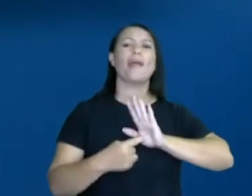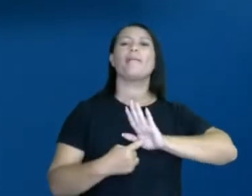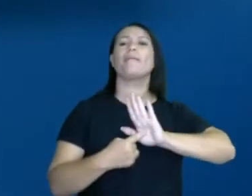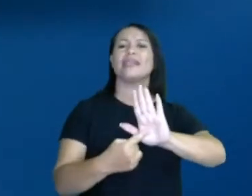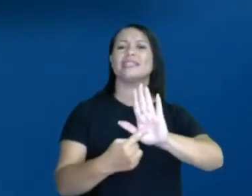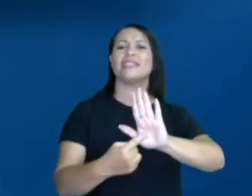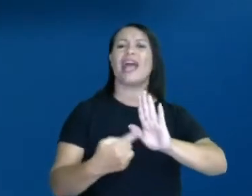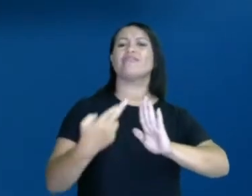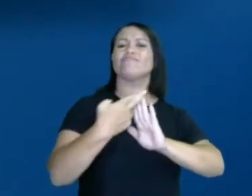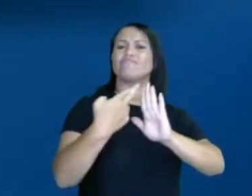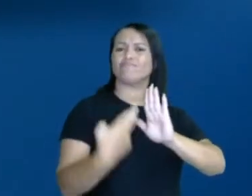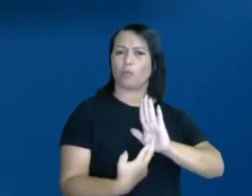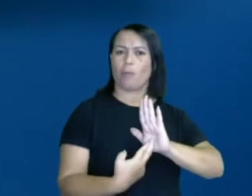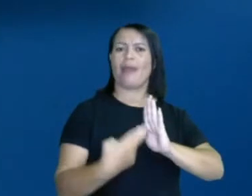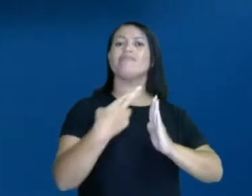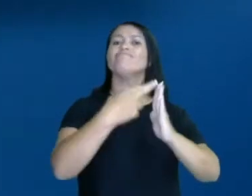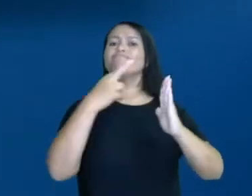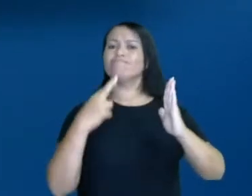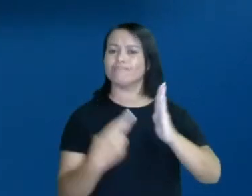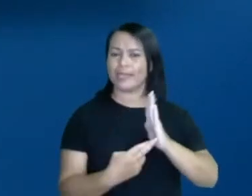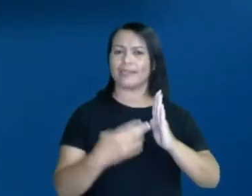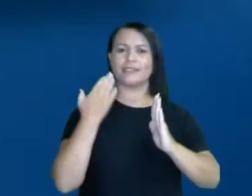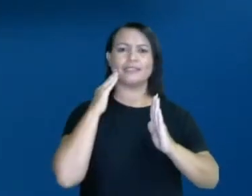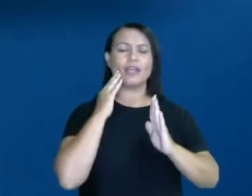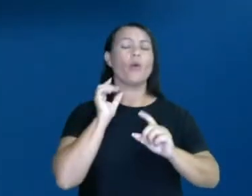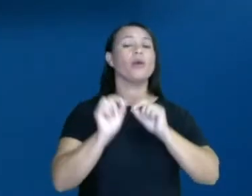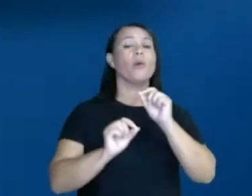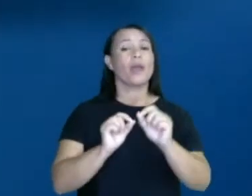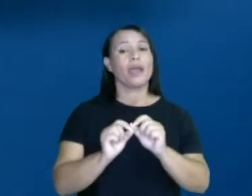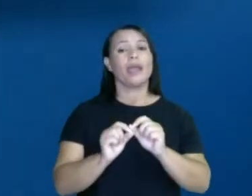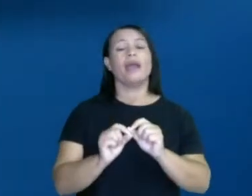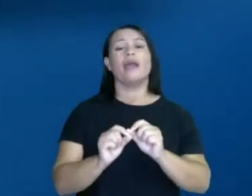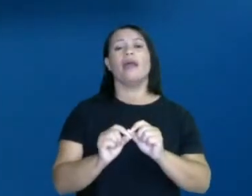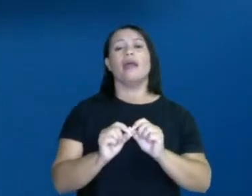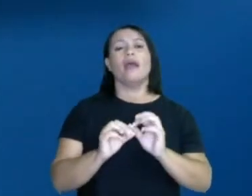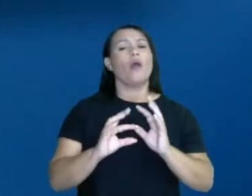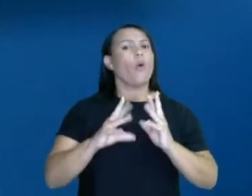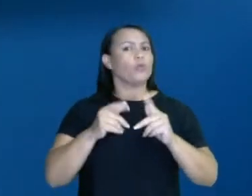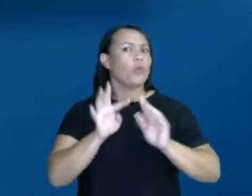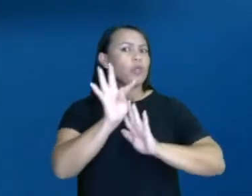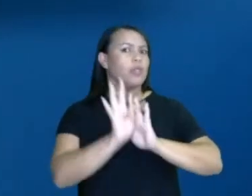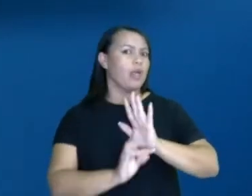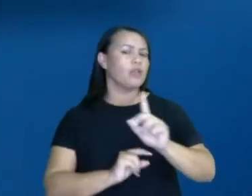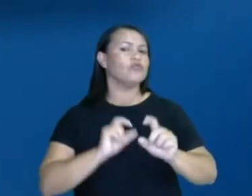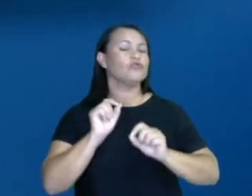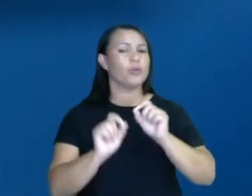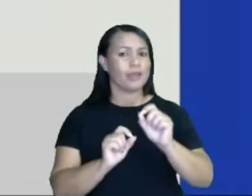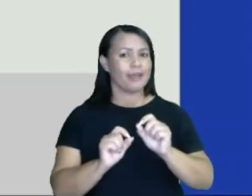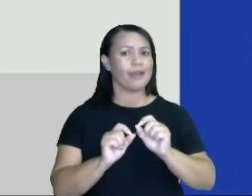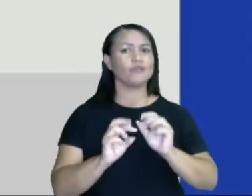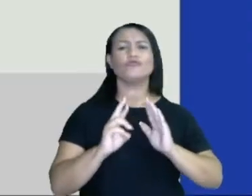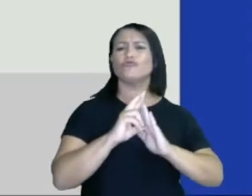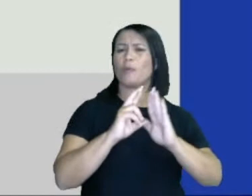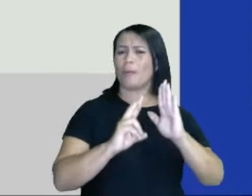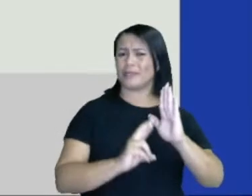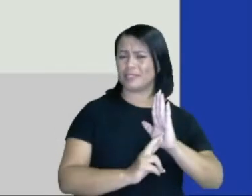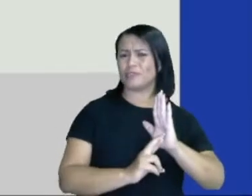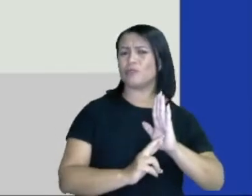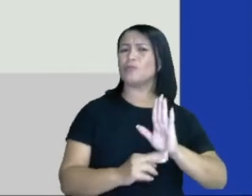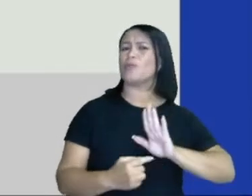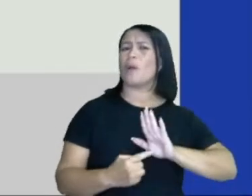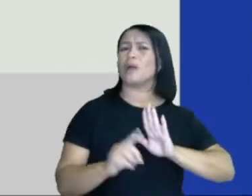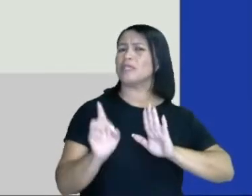apresentar normas e regras. Contudo, os textos normativos, eles não